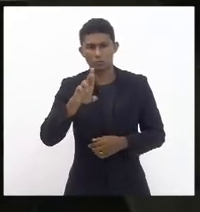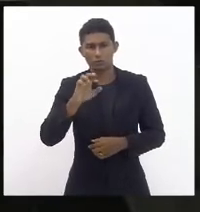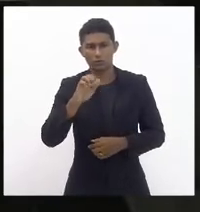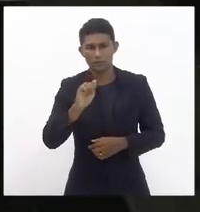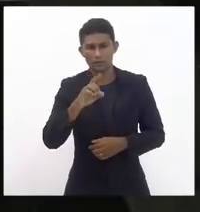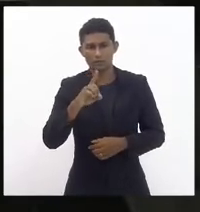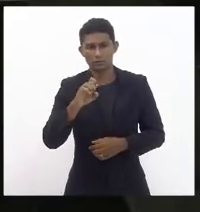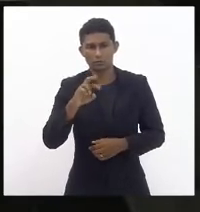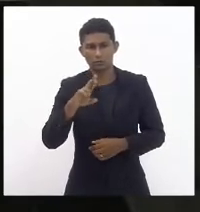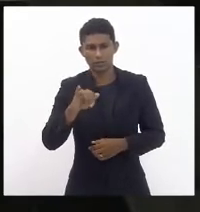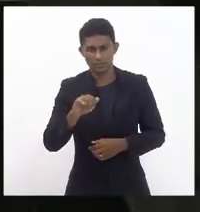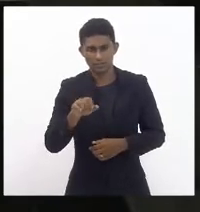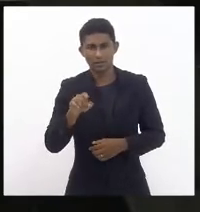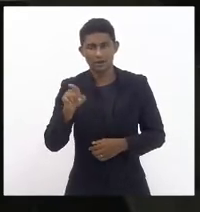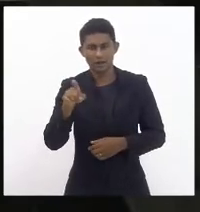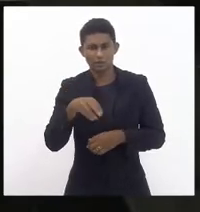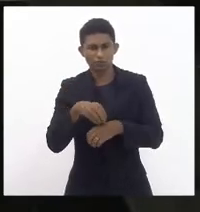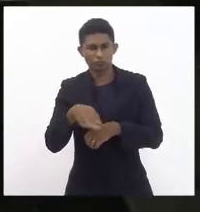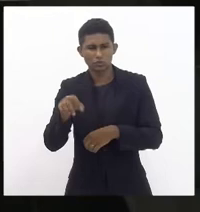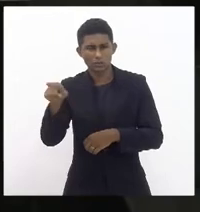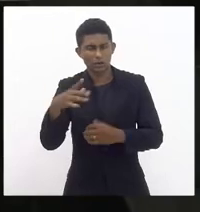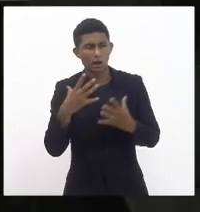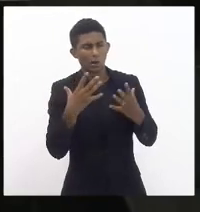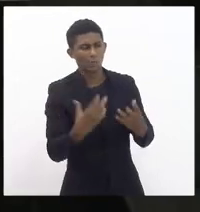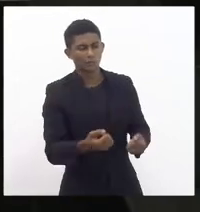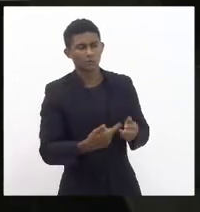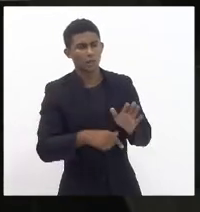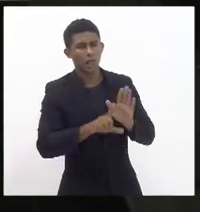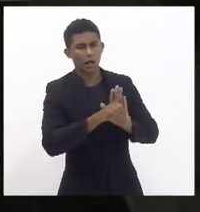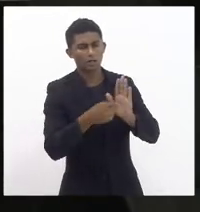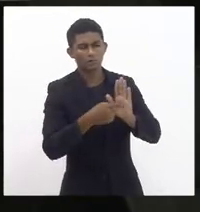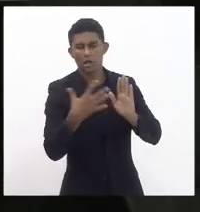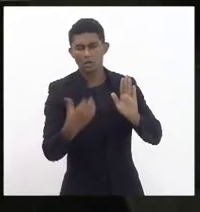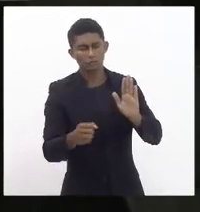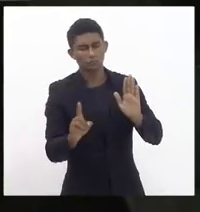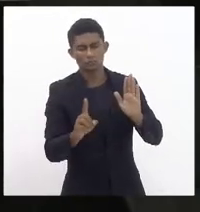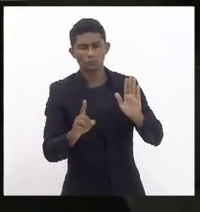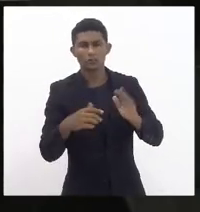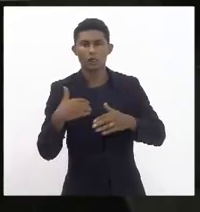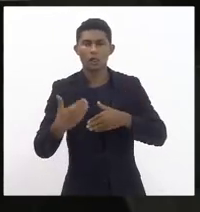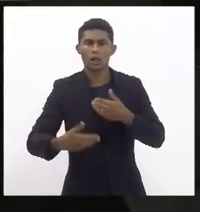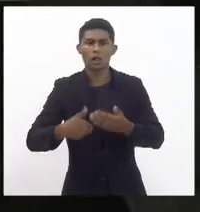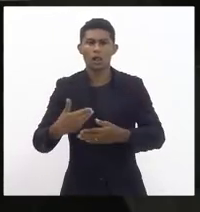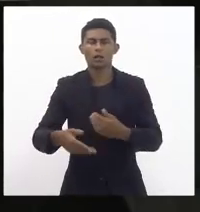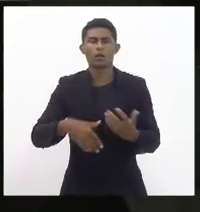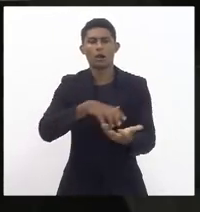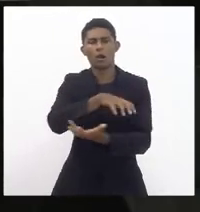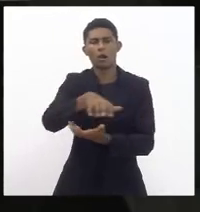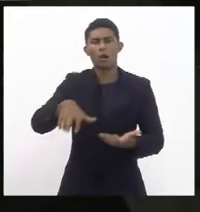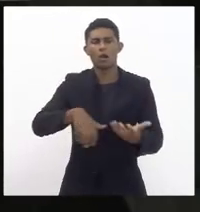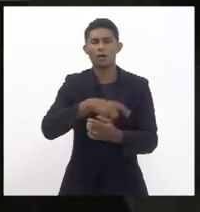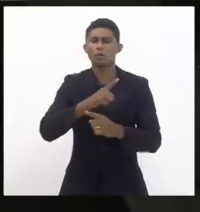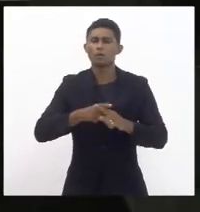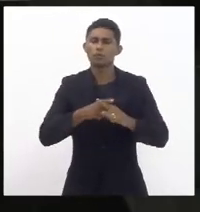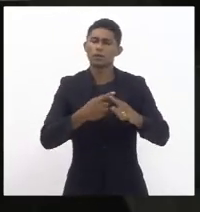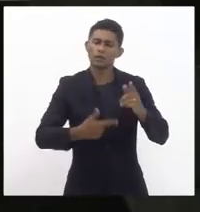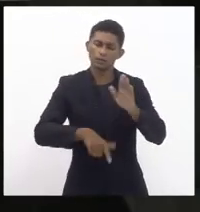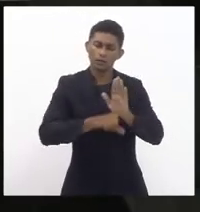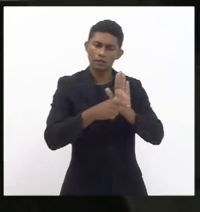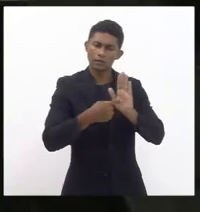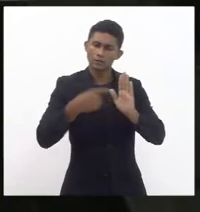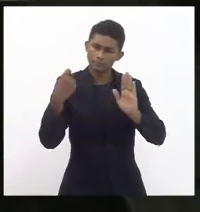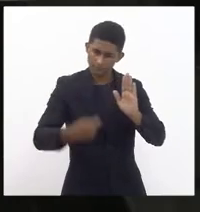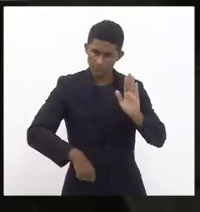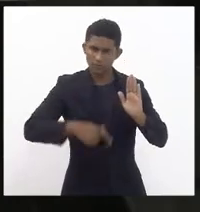não acatar a lei E isso gerou uma outra crise porque lei é para ser cumprida